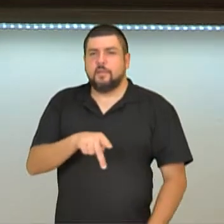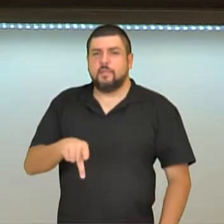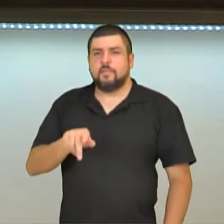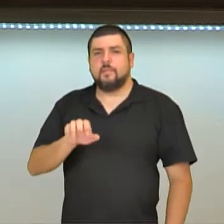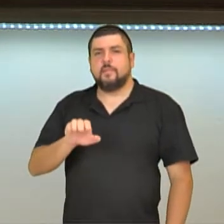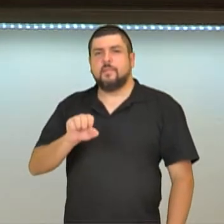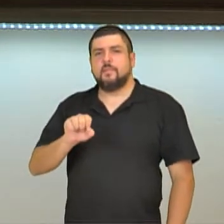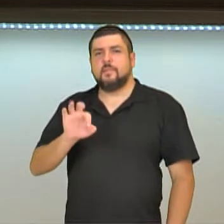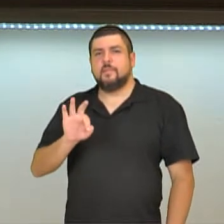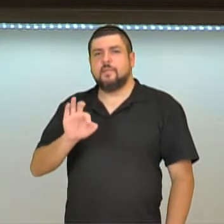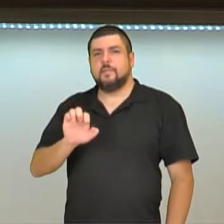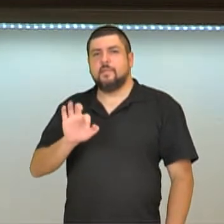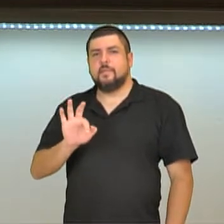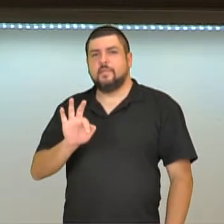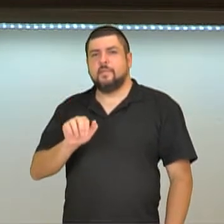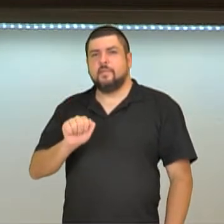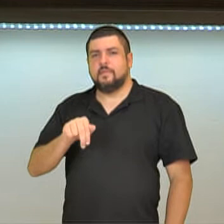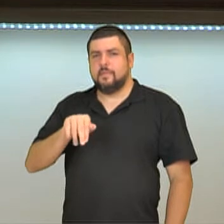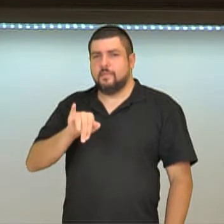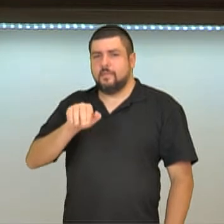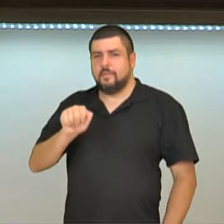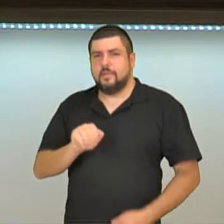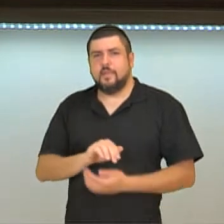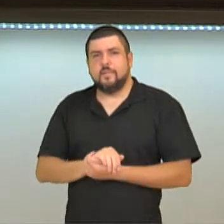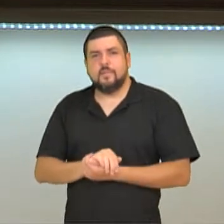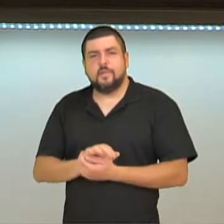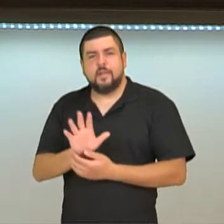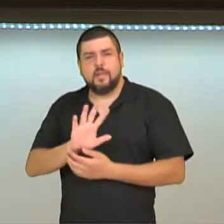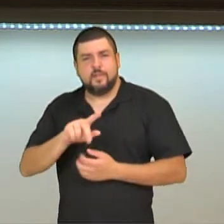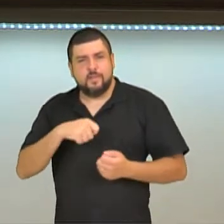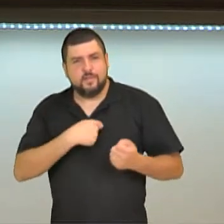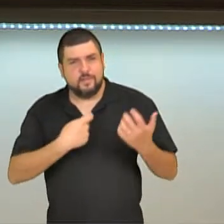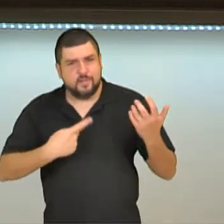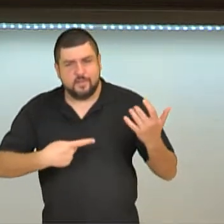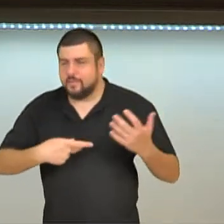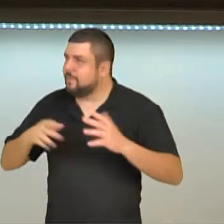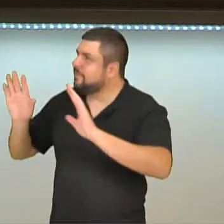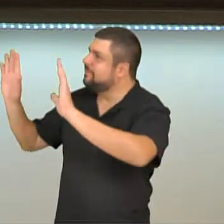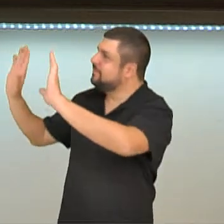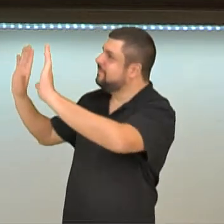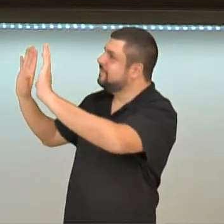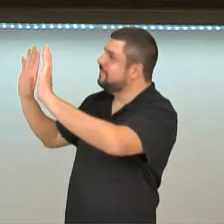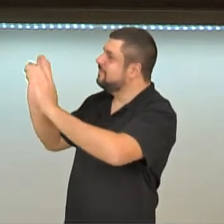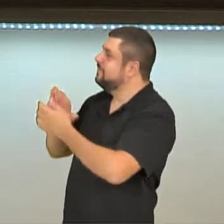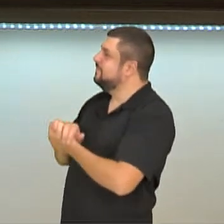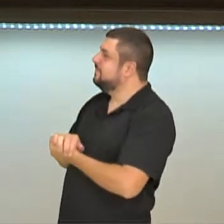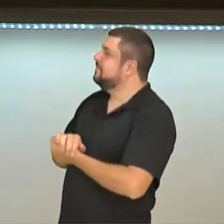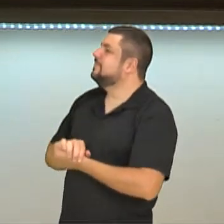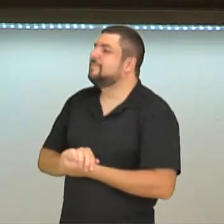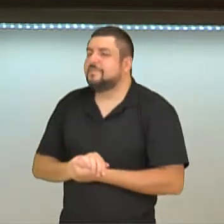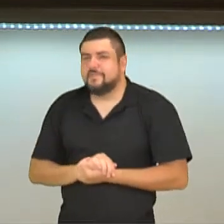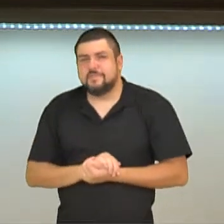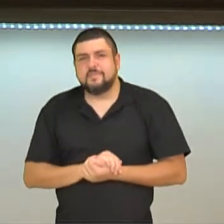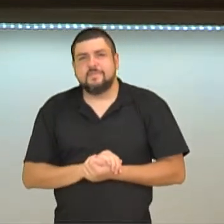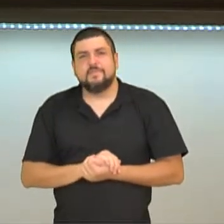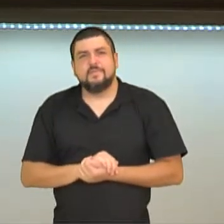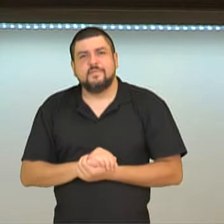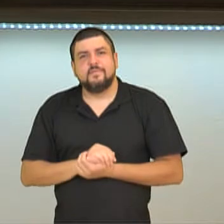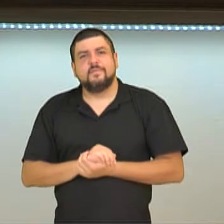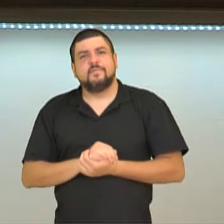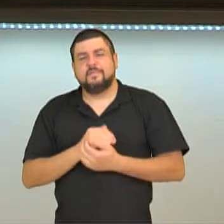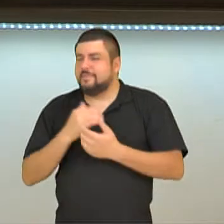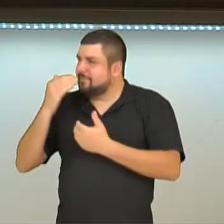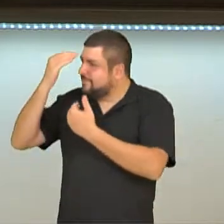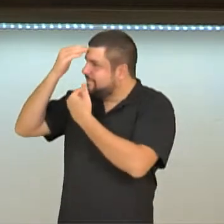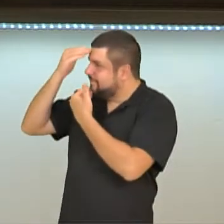professora Estefânia. Mas antes vamos dar um oi para o Paulo. Oi, Paulo, tudo bem? Como você vai? Seja bem-vindo.